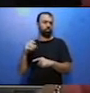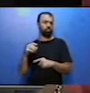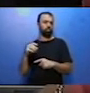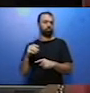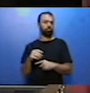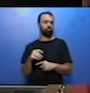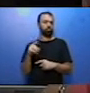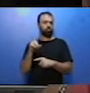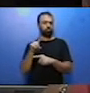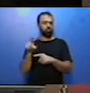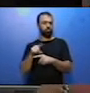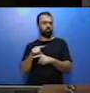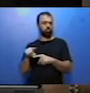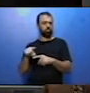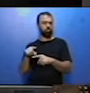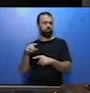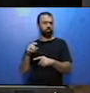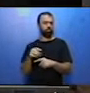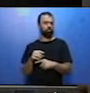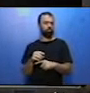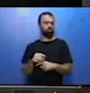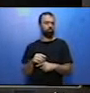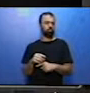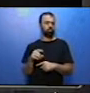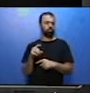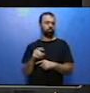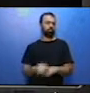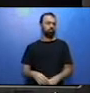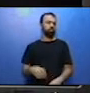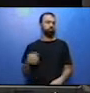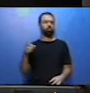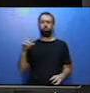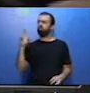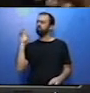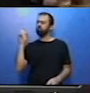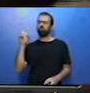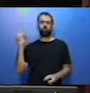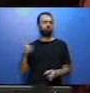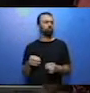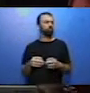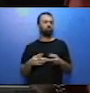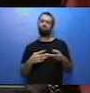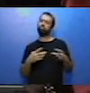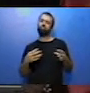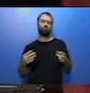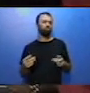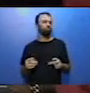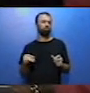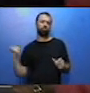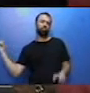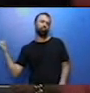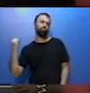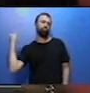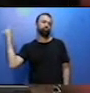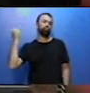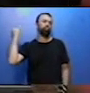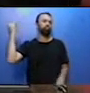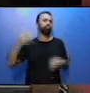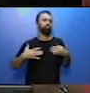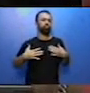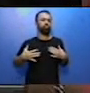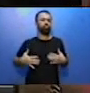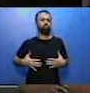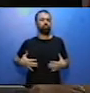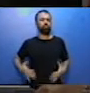cobre e no selene todas sais minerais encontramos estou importante para o nosso corpo para dessa